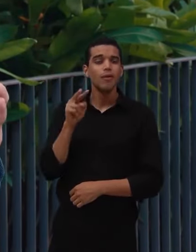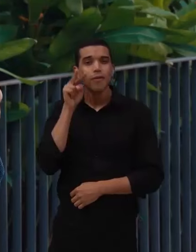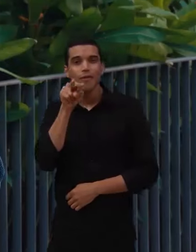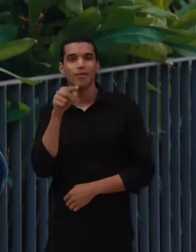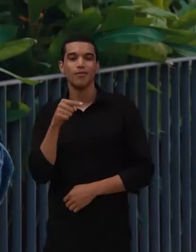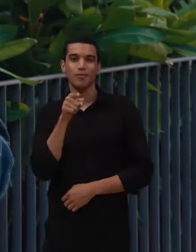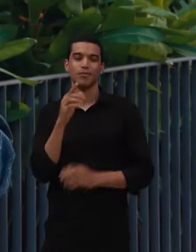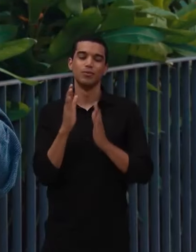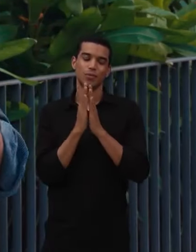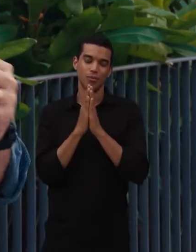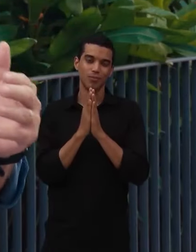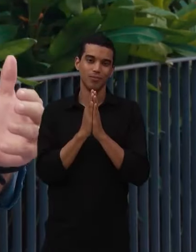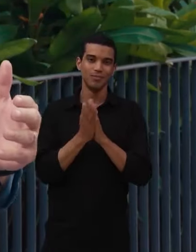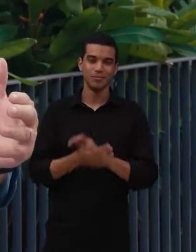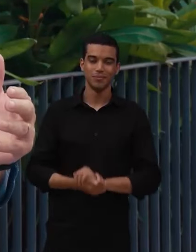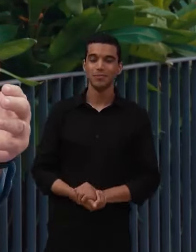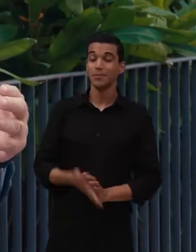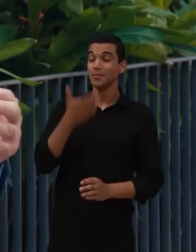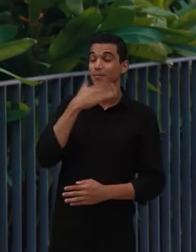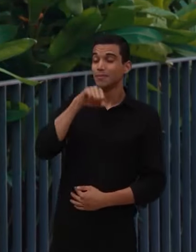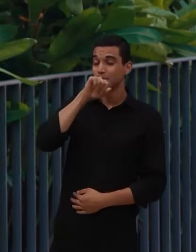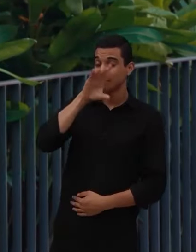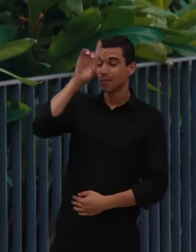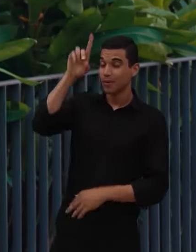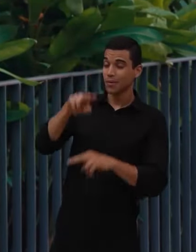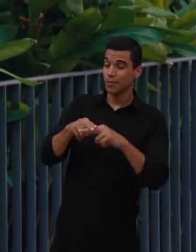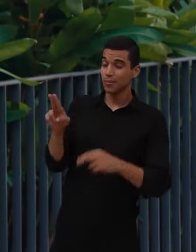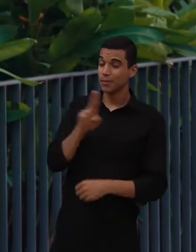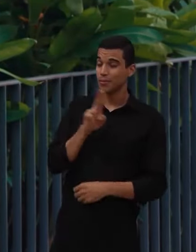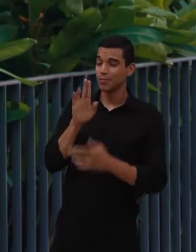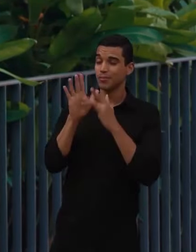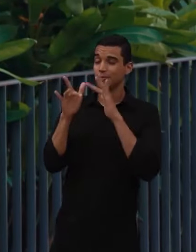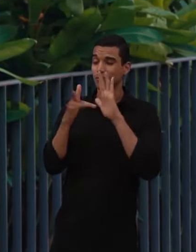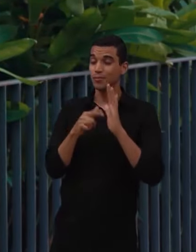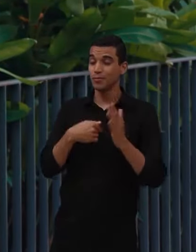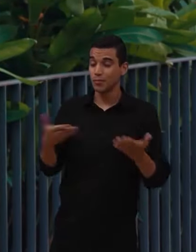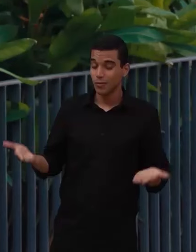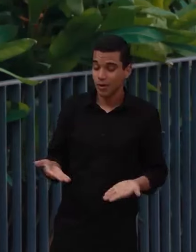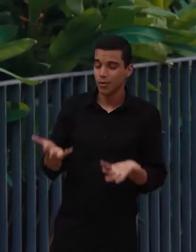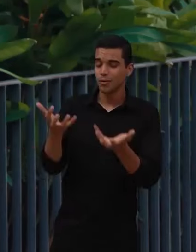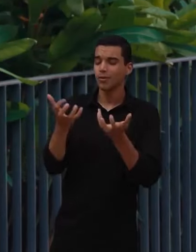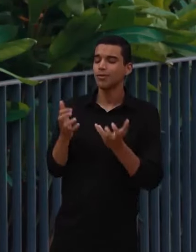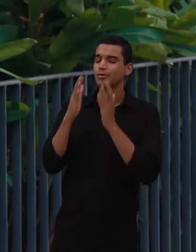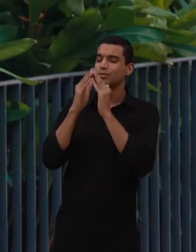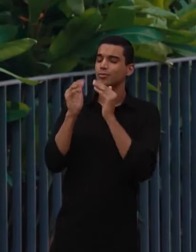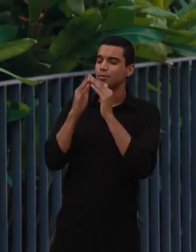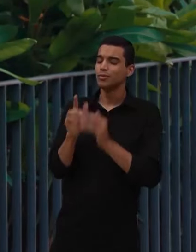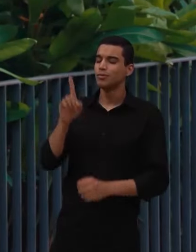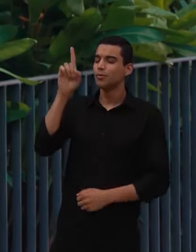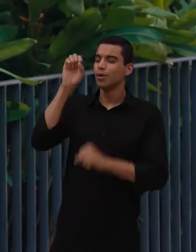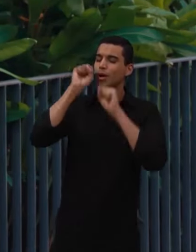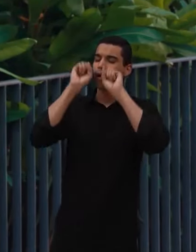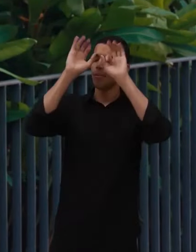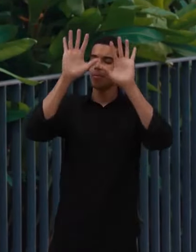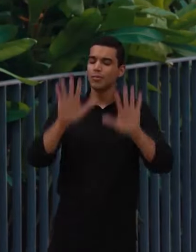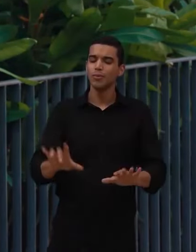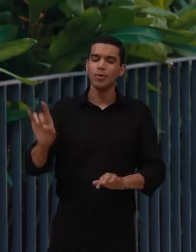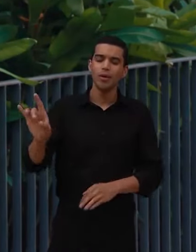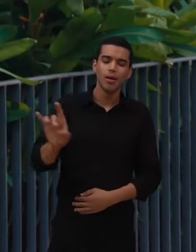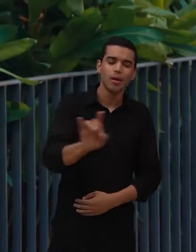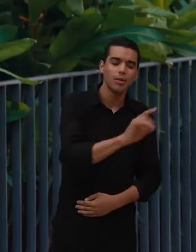ouvinte, telespectador, que nesse momento foi alimentado pela tua palavra. Tu és poderoso em